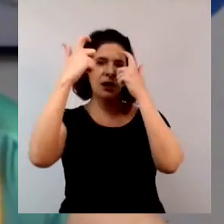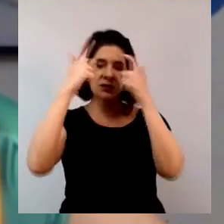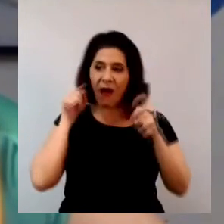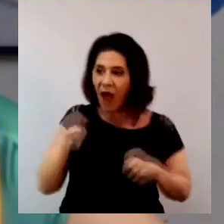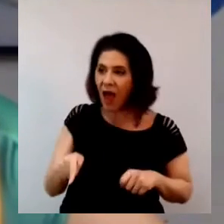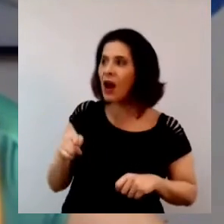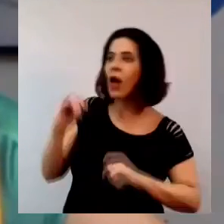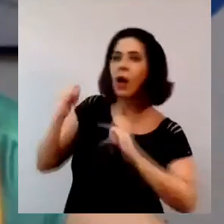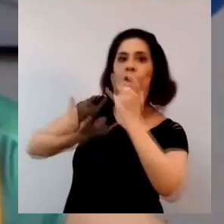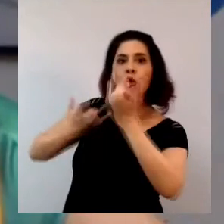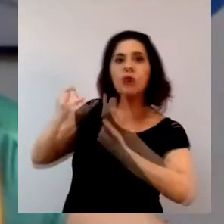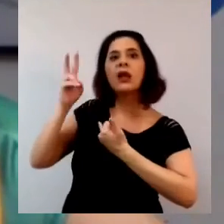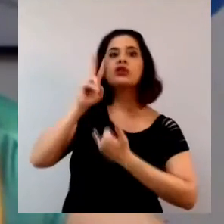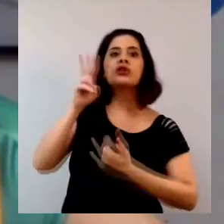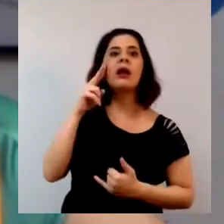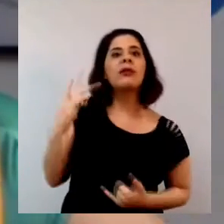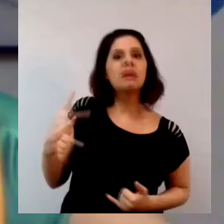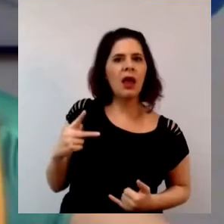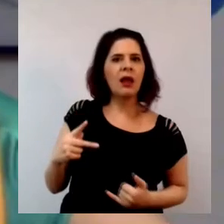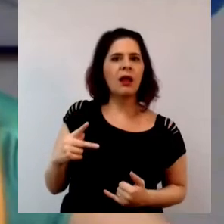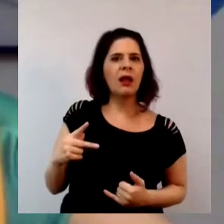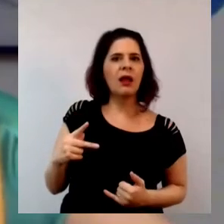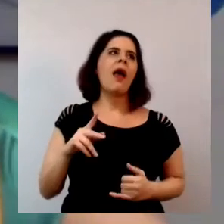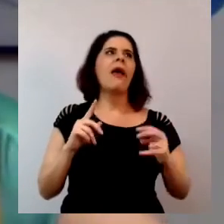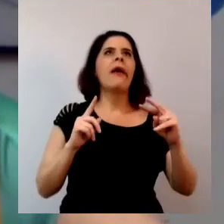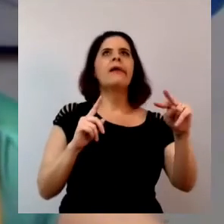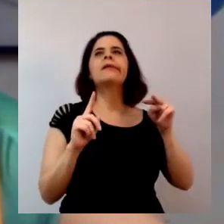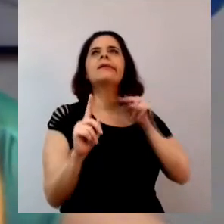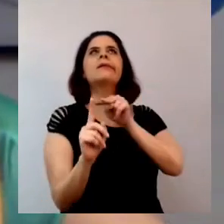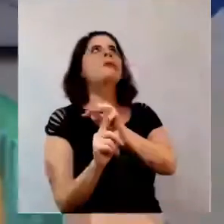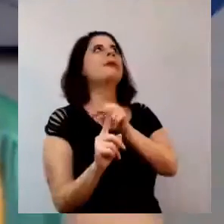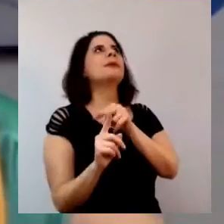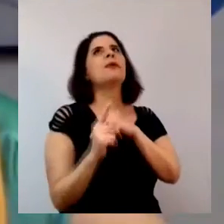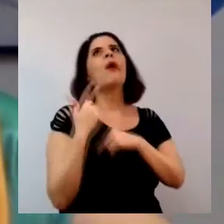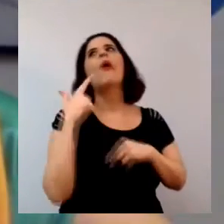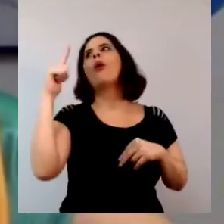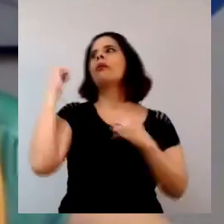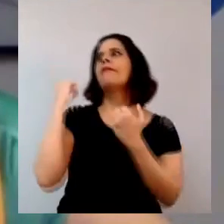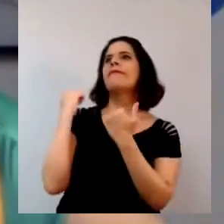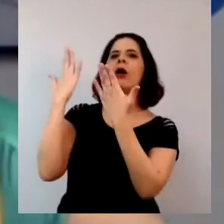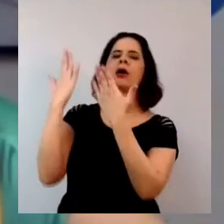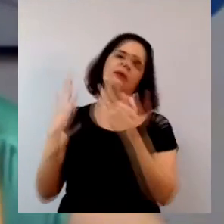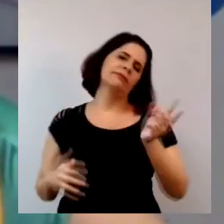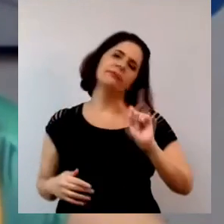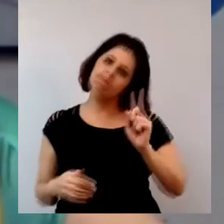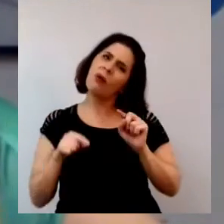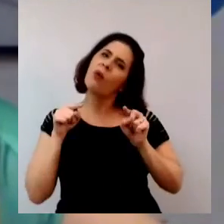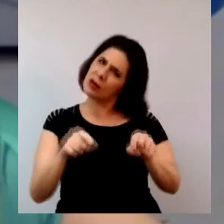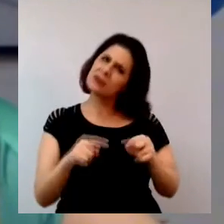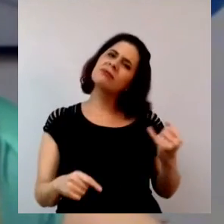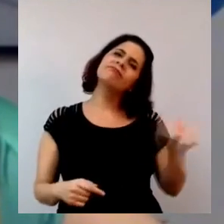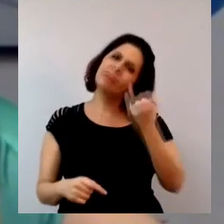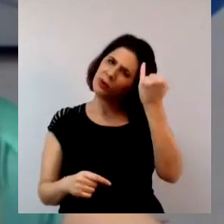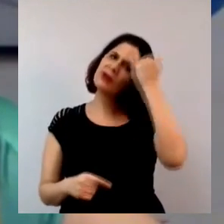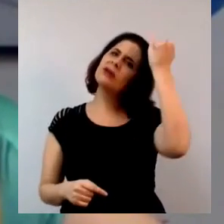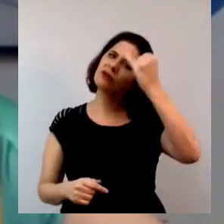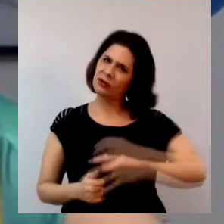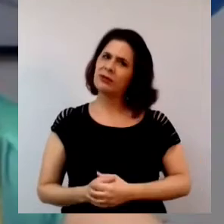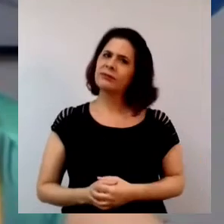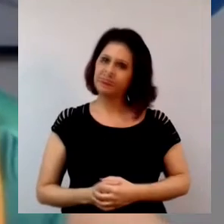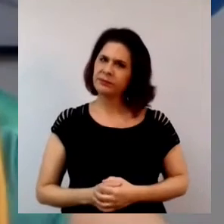estrangeiro sobre as histórias dessas pessoas, faz total diferença e gera uma comunicação